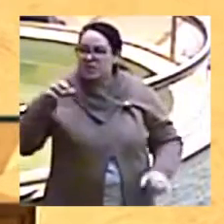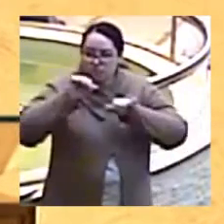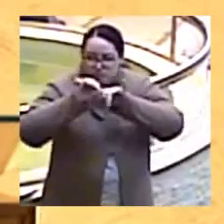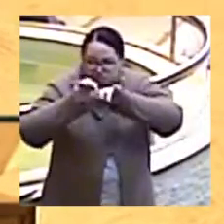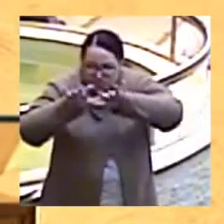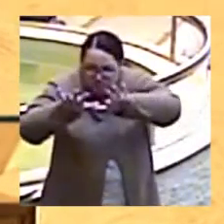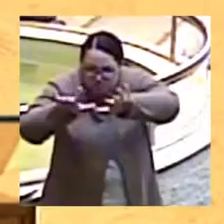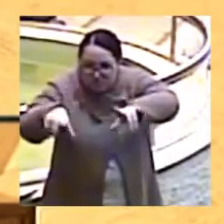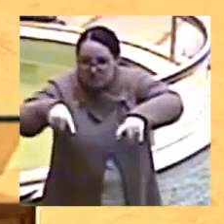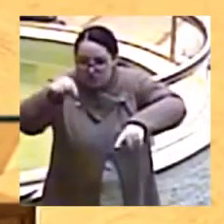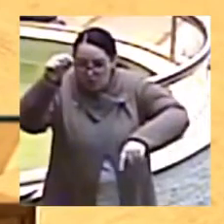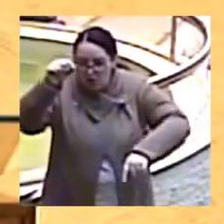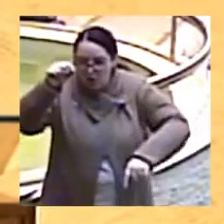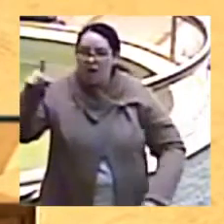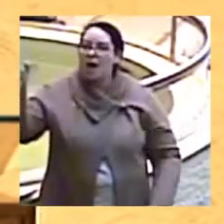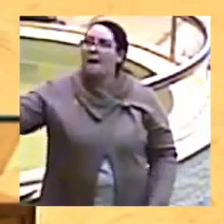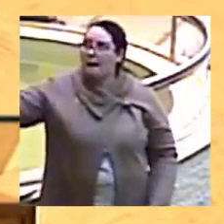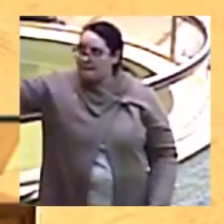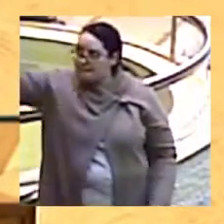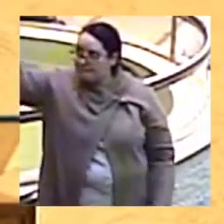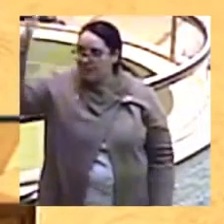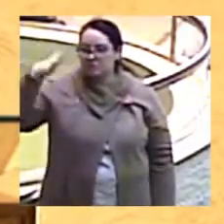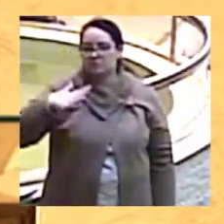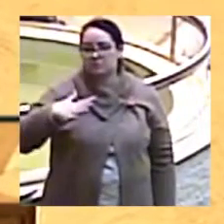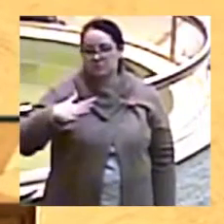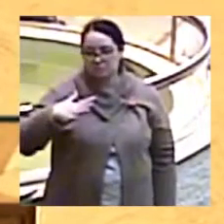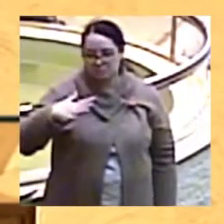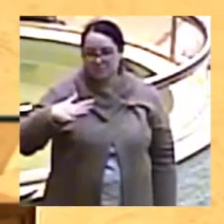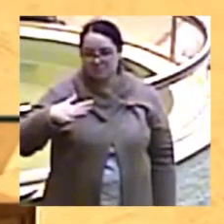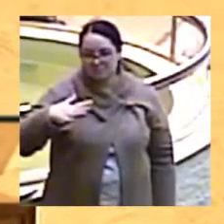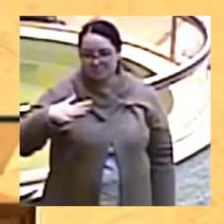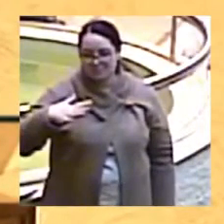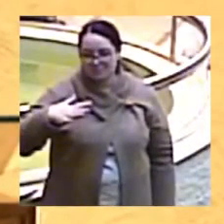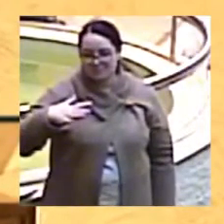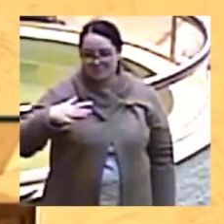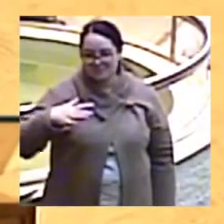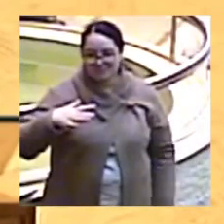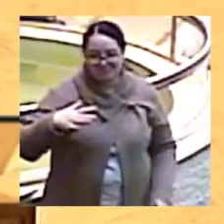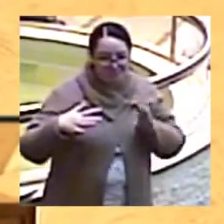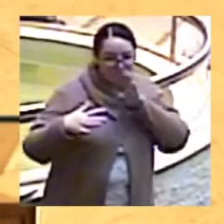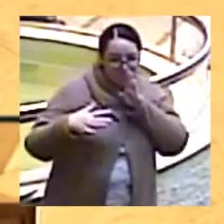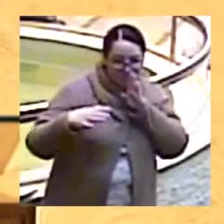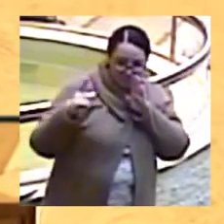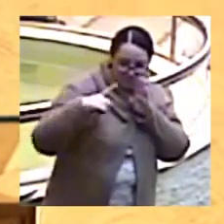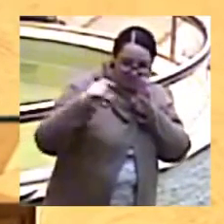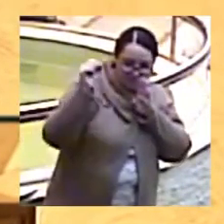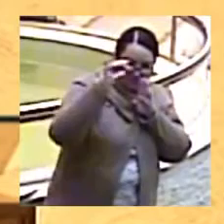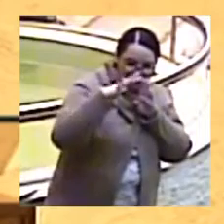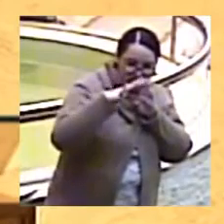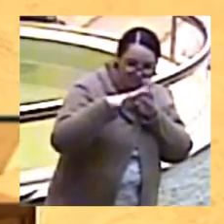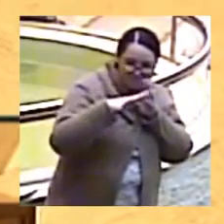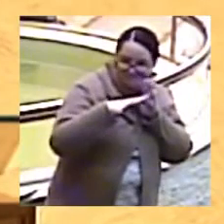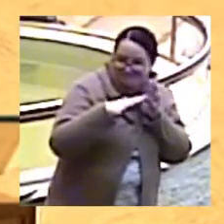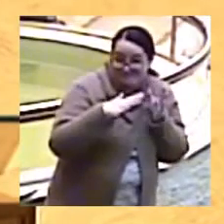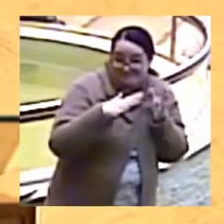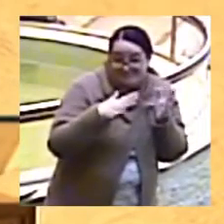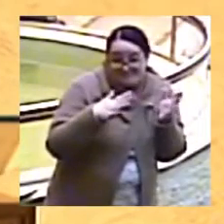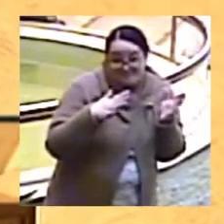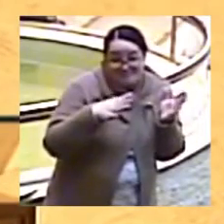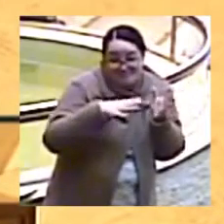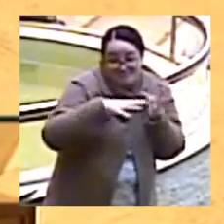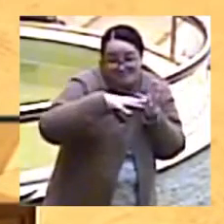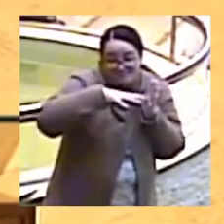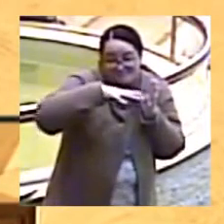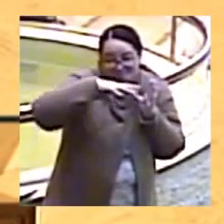vida. Quando nós tomamos posições, mediante a palavra de Deus, não tenha dúvida, que a bênção do Senhor, estará